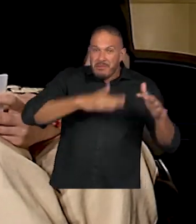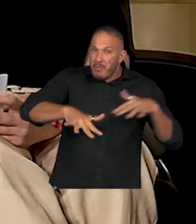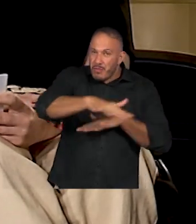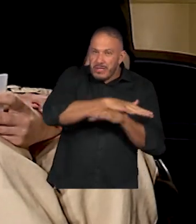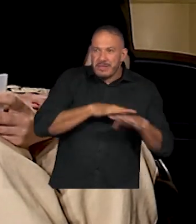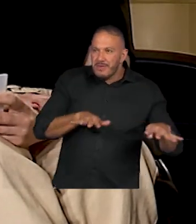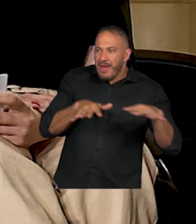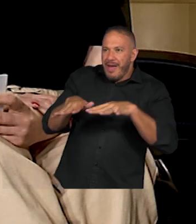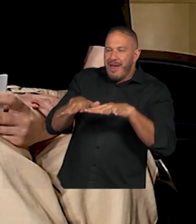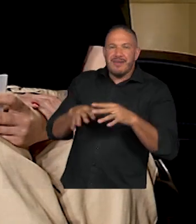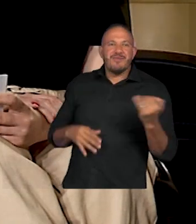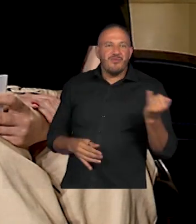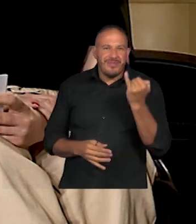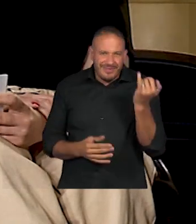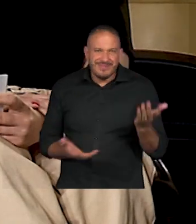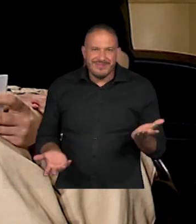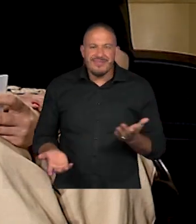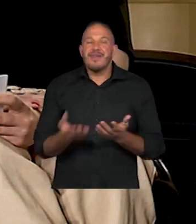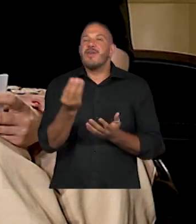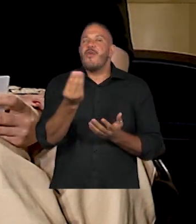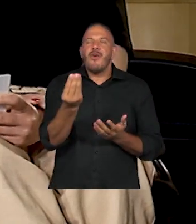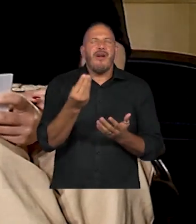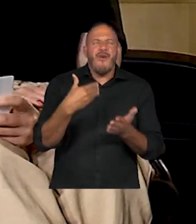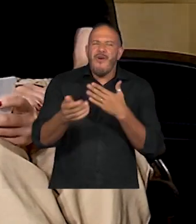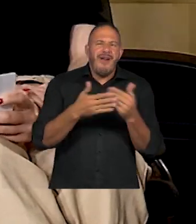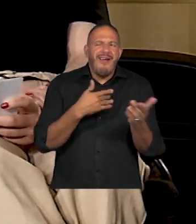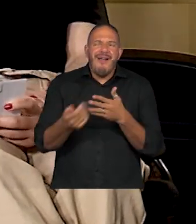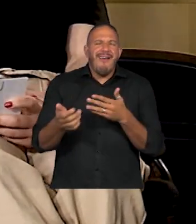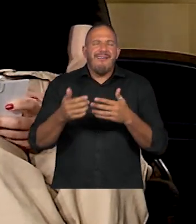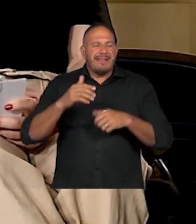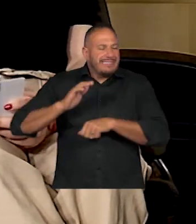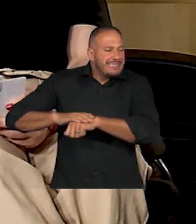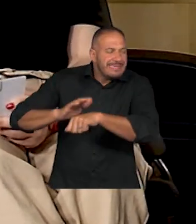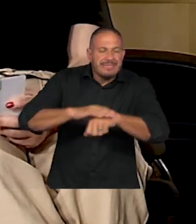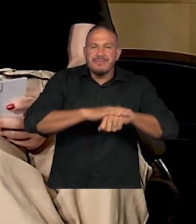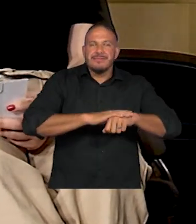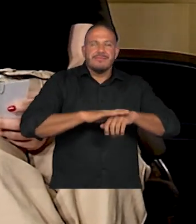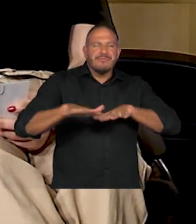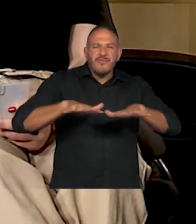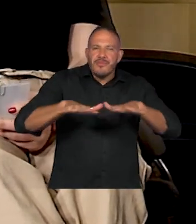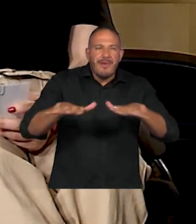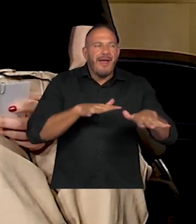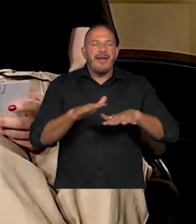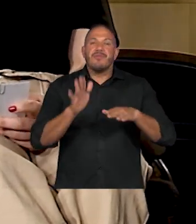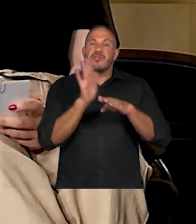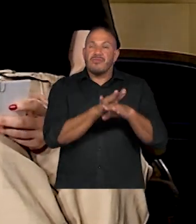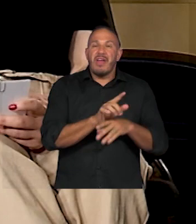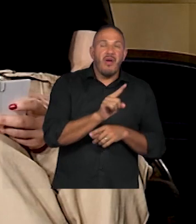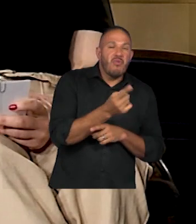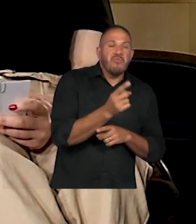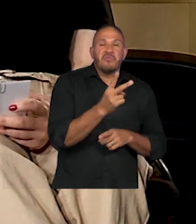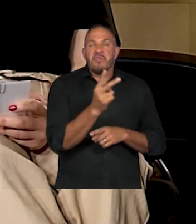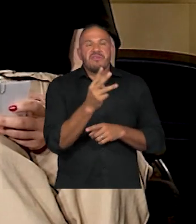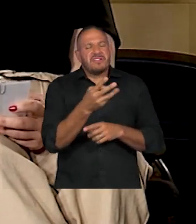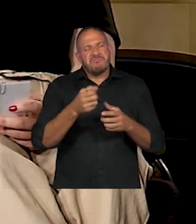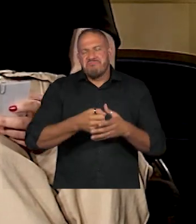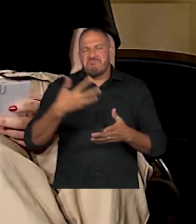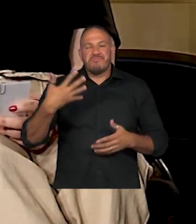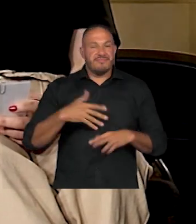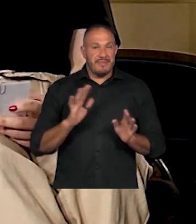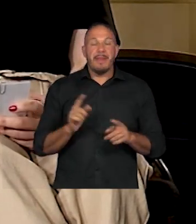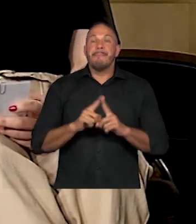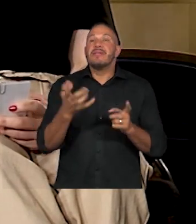Qualquer pequeno movimento que você faz é importante, sabe? Para um, para dois, para três. Mas eu queria saber de você o seguinte: